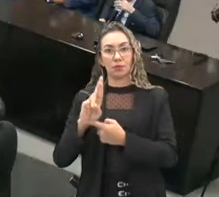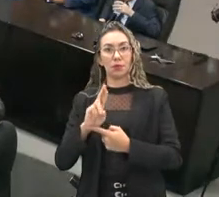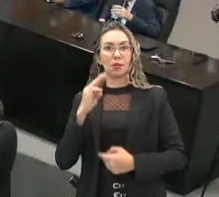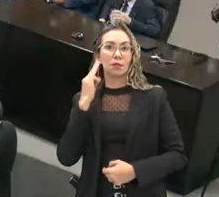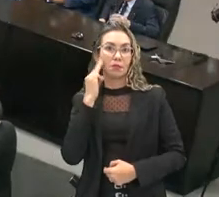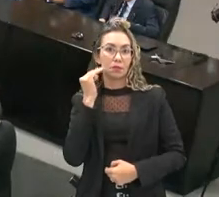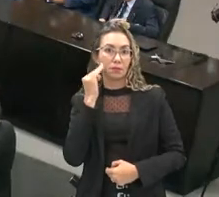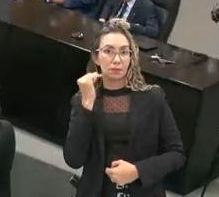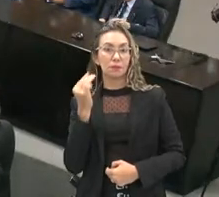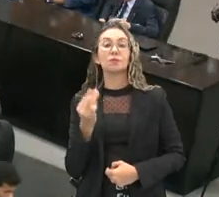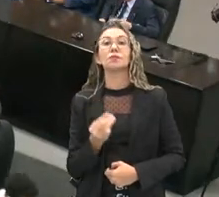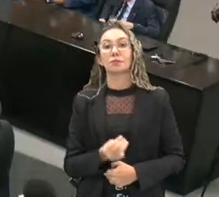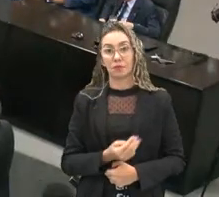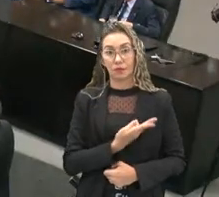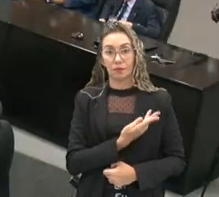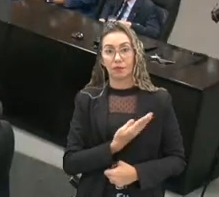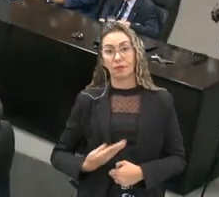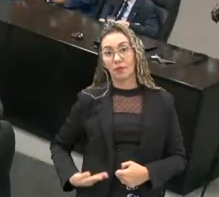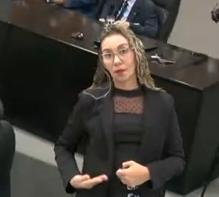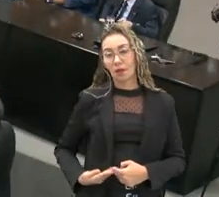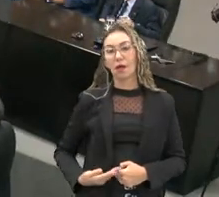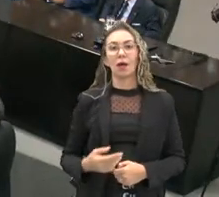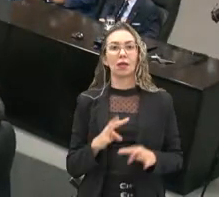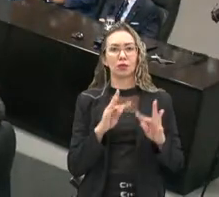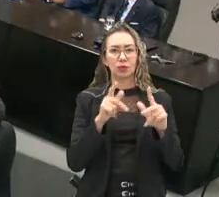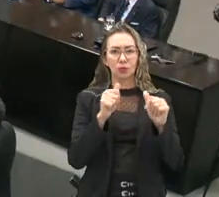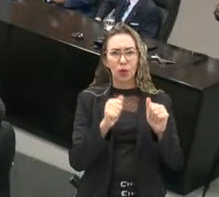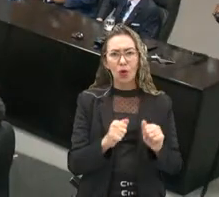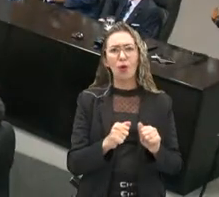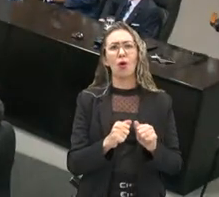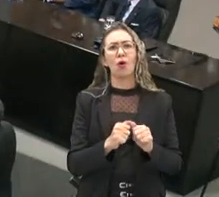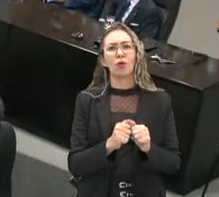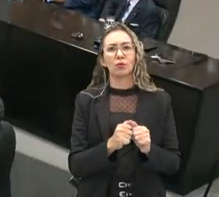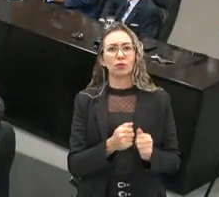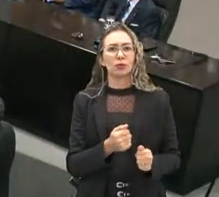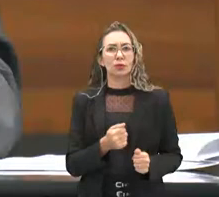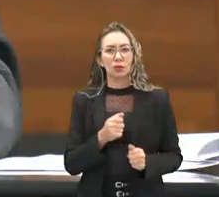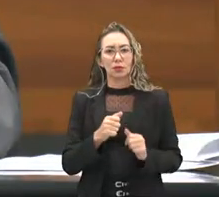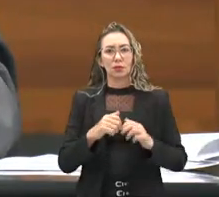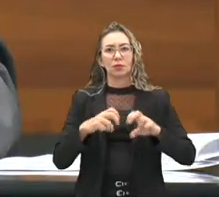senhores membros, demais membros desta mesa diretora,